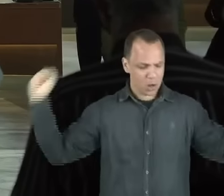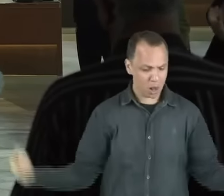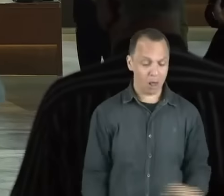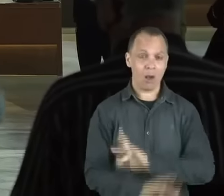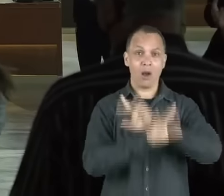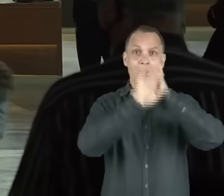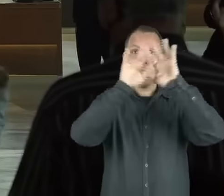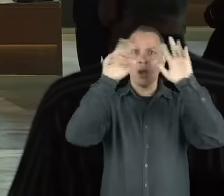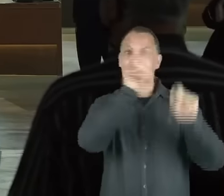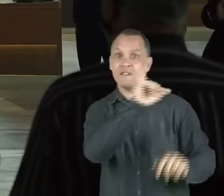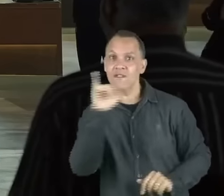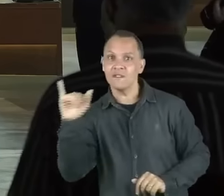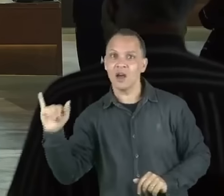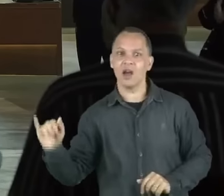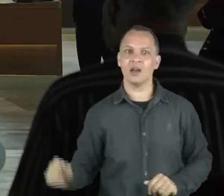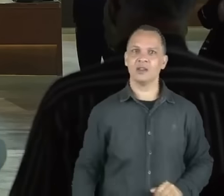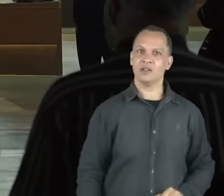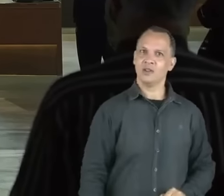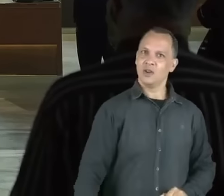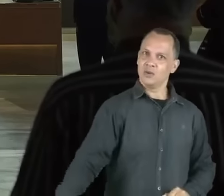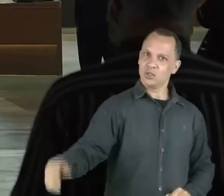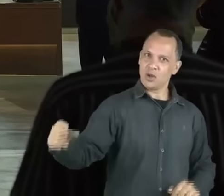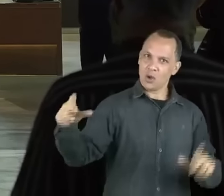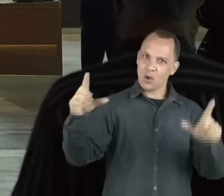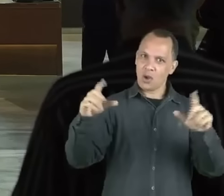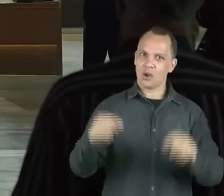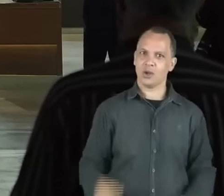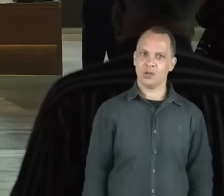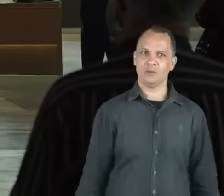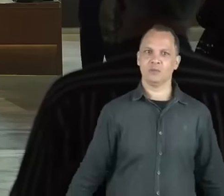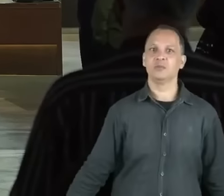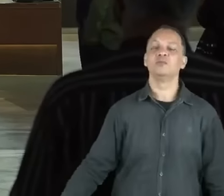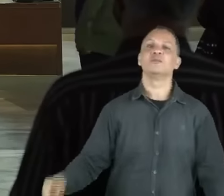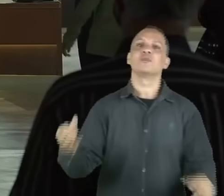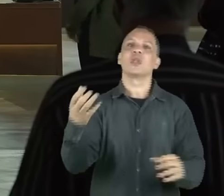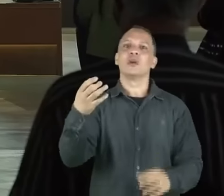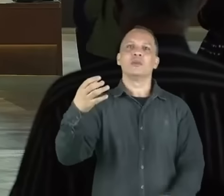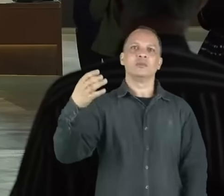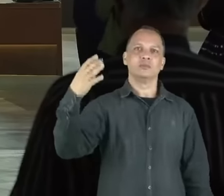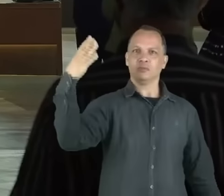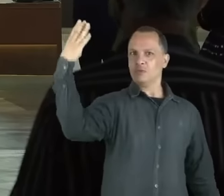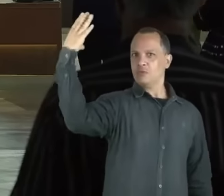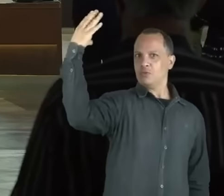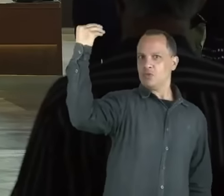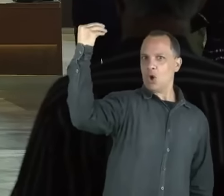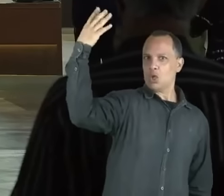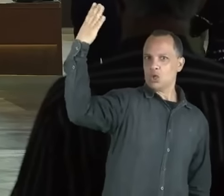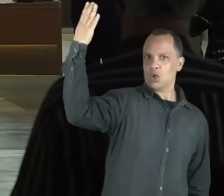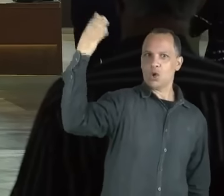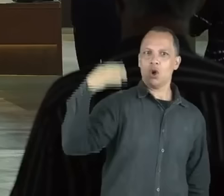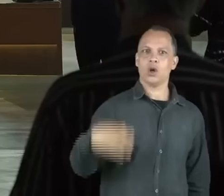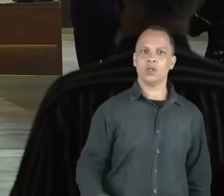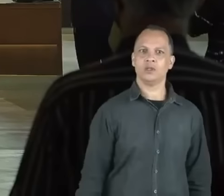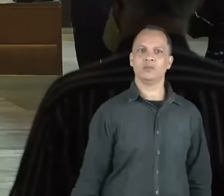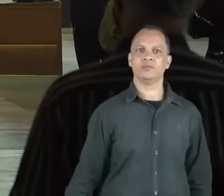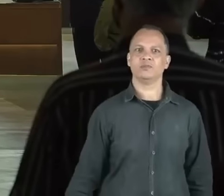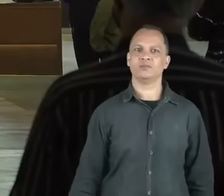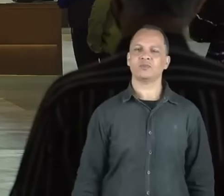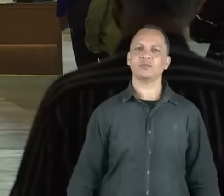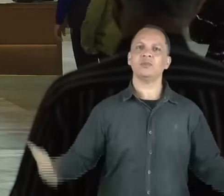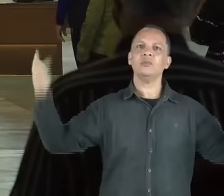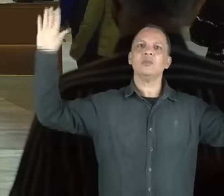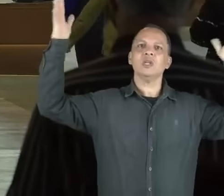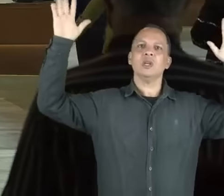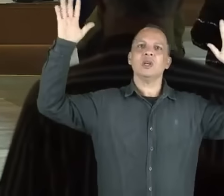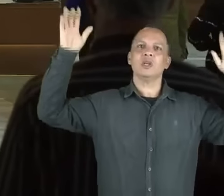que vão fazer uma selfie a fazer uma selfie na hora que eu falar três você dá um glória a Deus com a